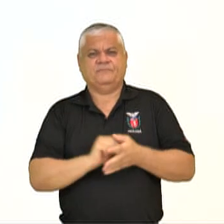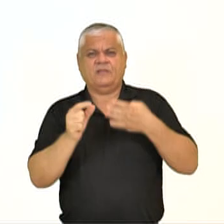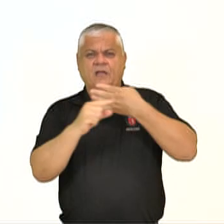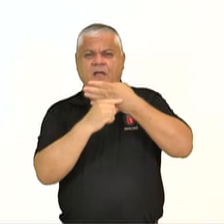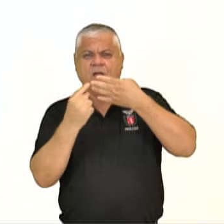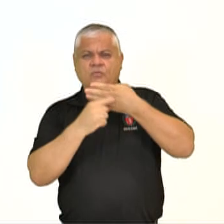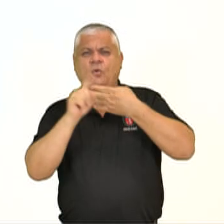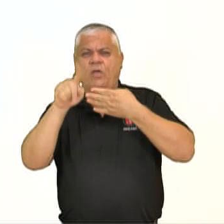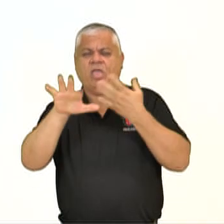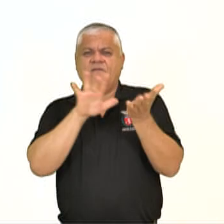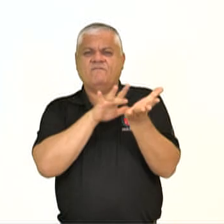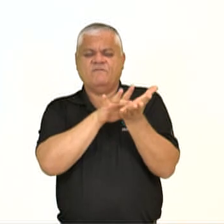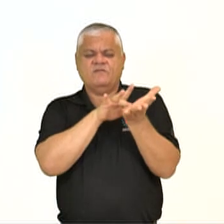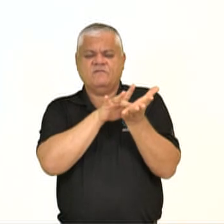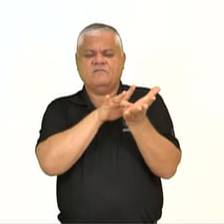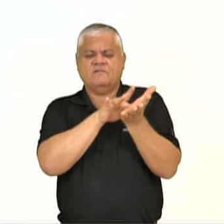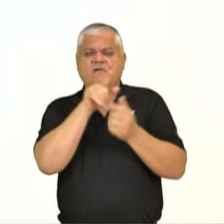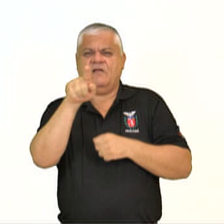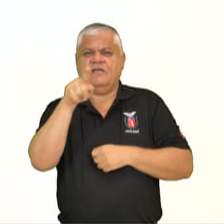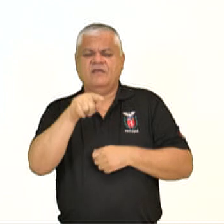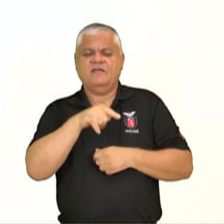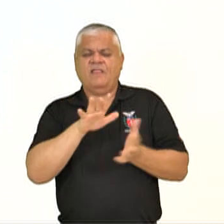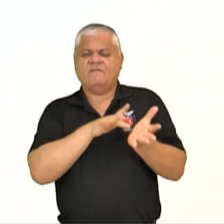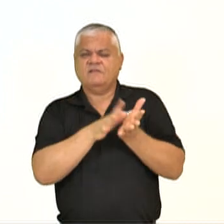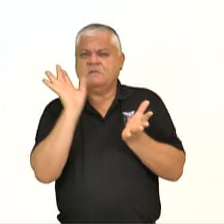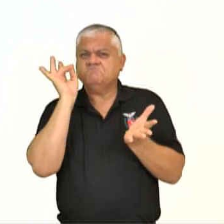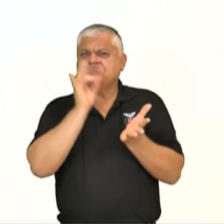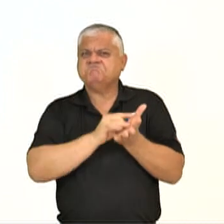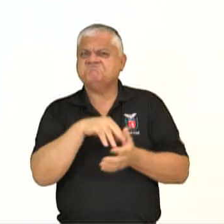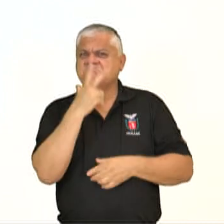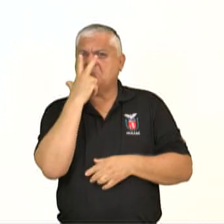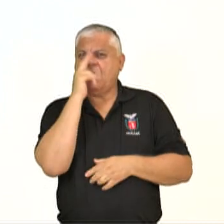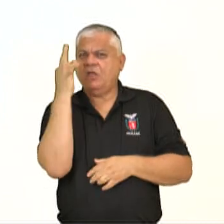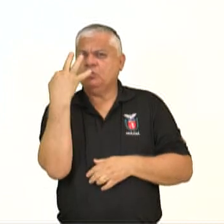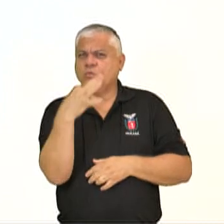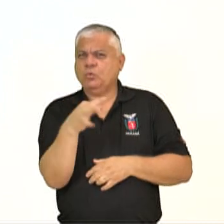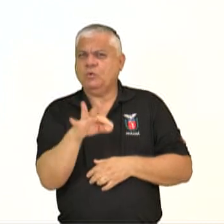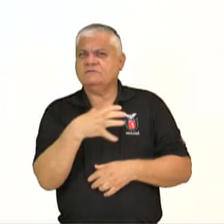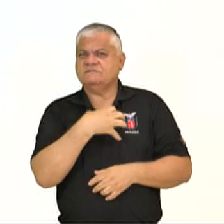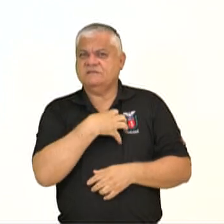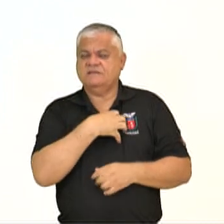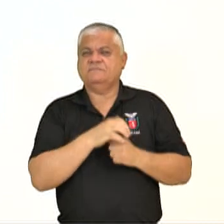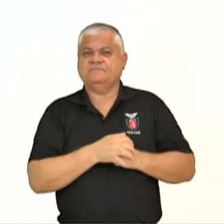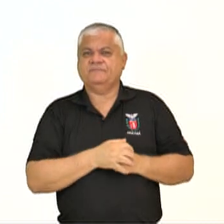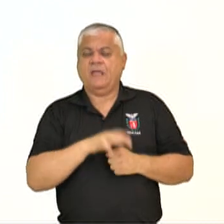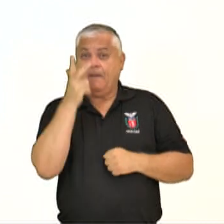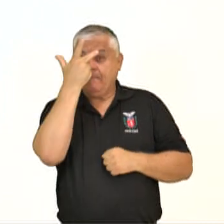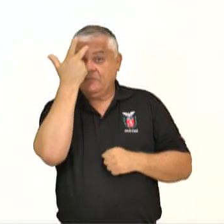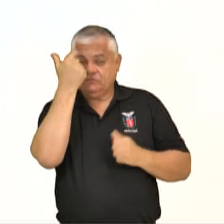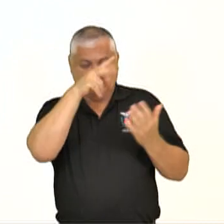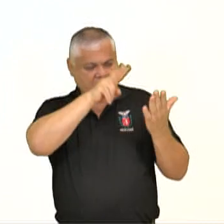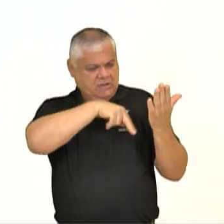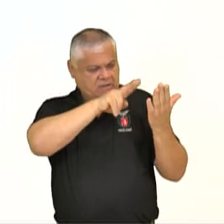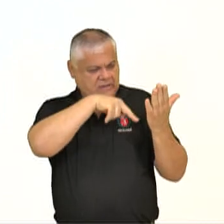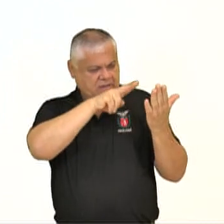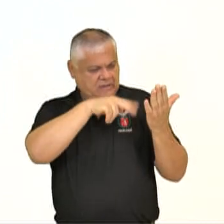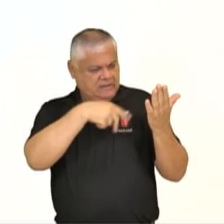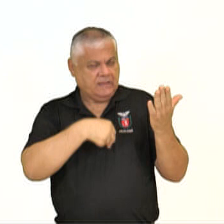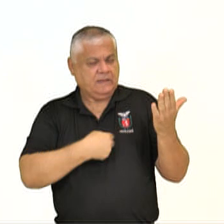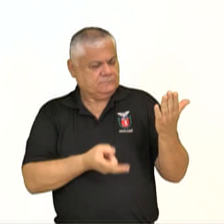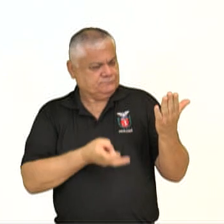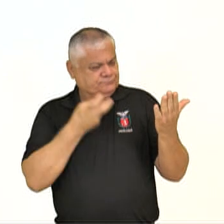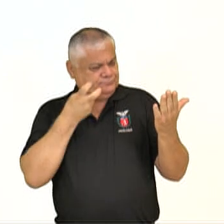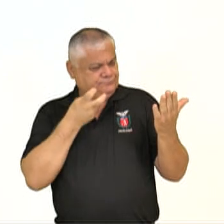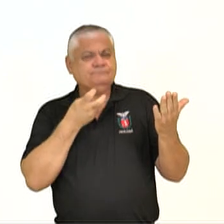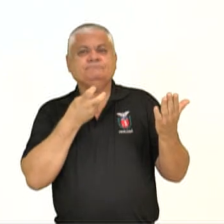tão completamente que chega a fingir que é dor. A dor que deveras sente. E os que leem o que escreve, na dor lida, sentem